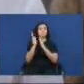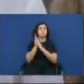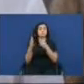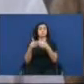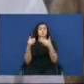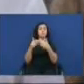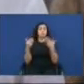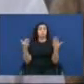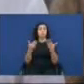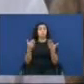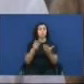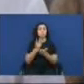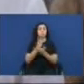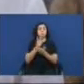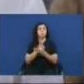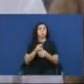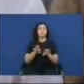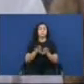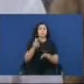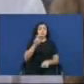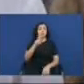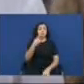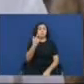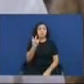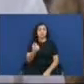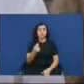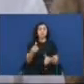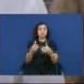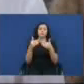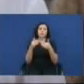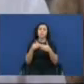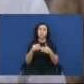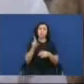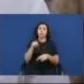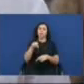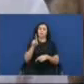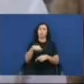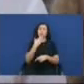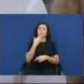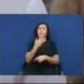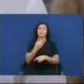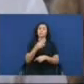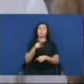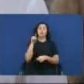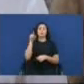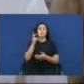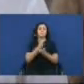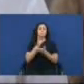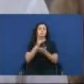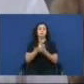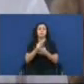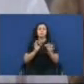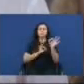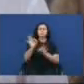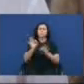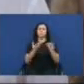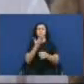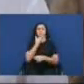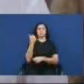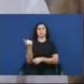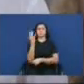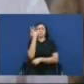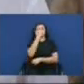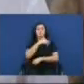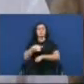passou o requerimento 520, que eu peço, na verdade, que ali se tenha uma revitalização, porque